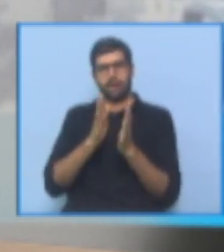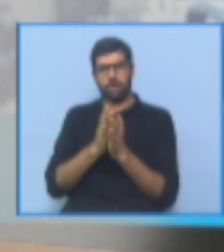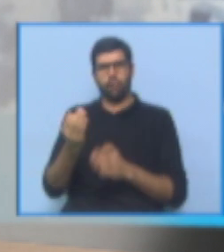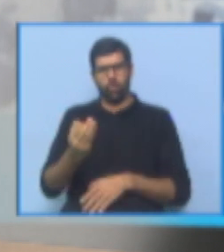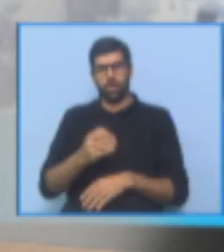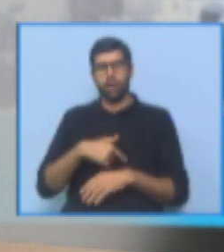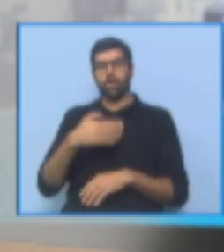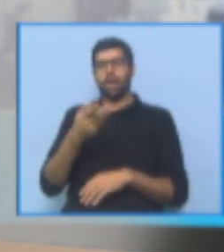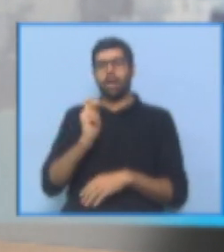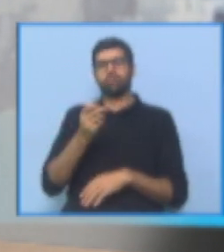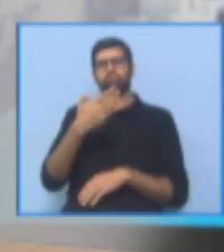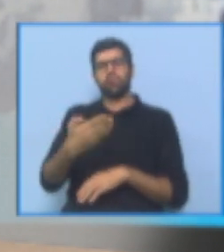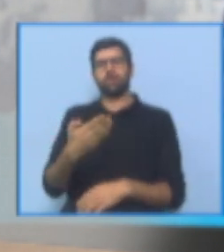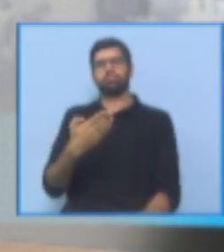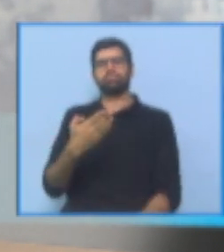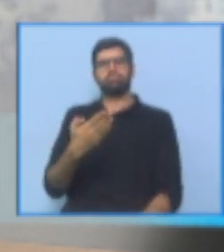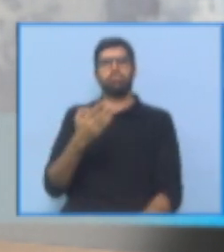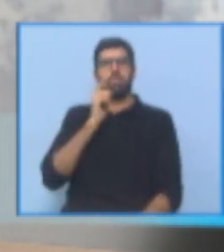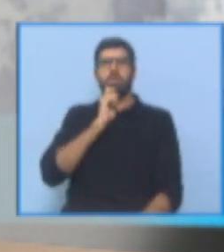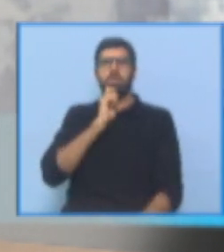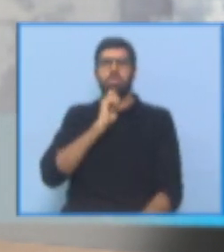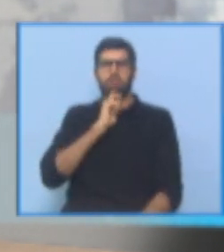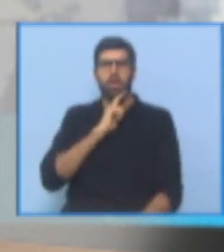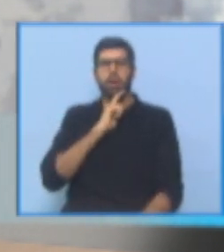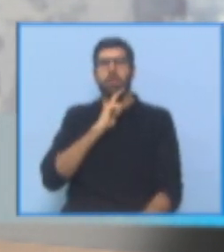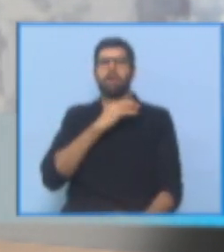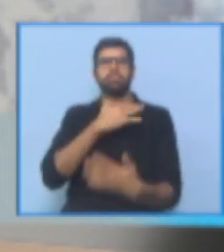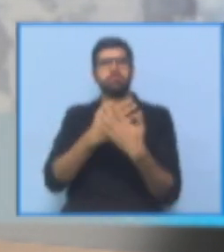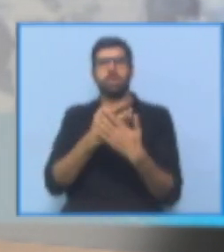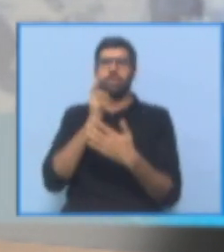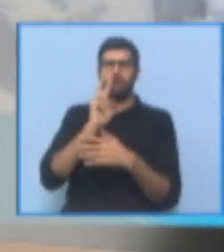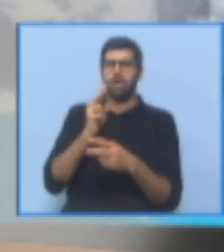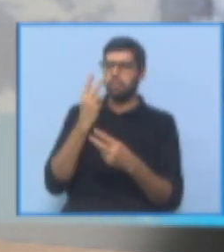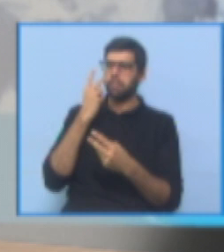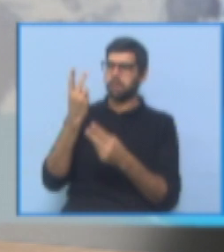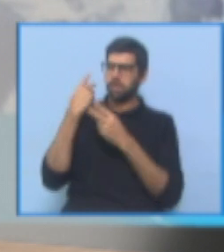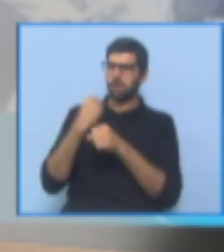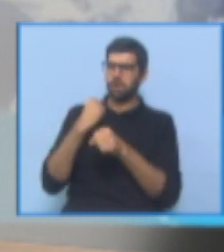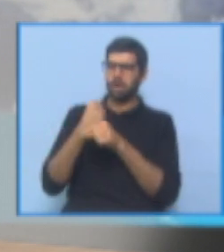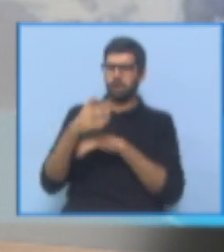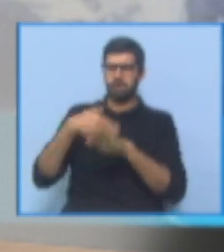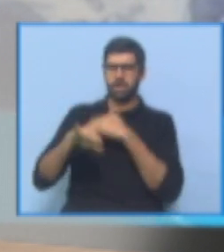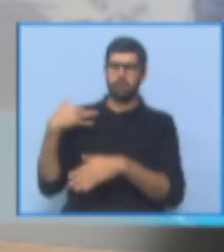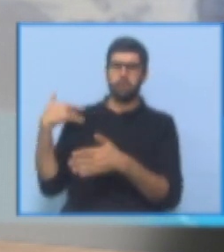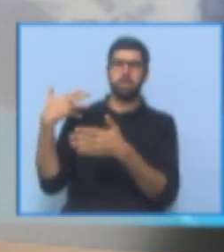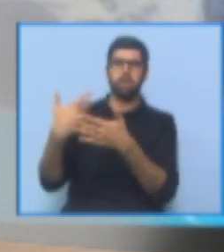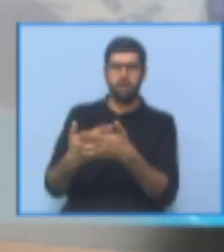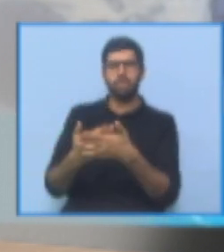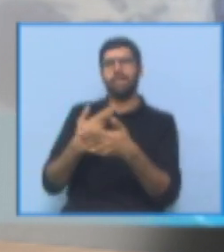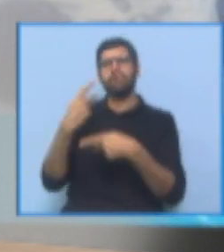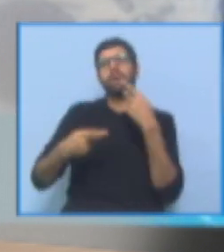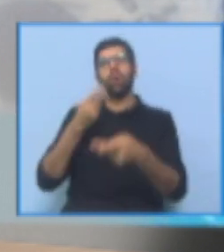E nestes 7 anos, se é possível olhar e fazer uma retrospectiva do trabalho realizado, como é que o